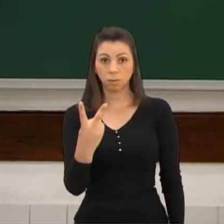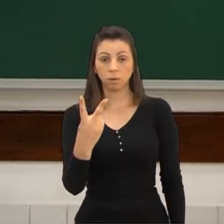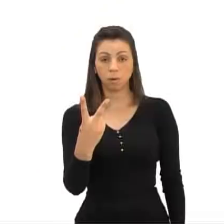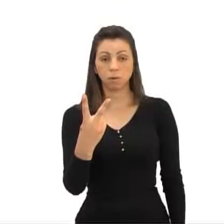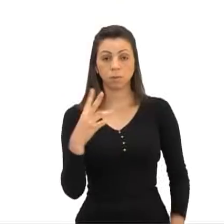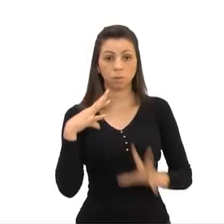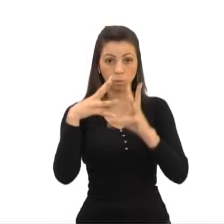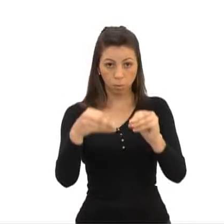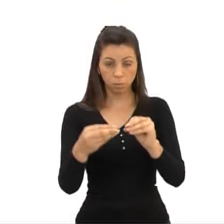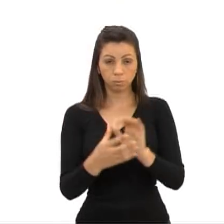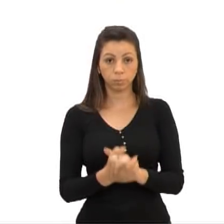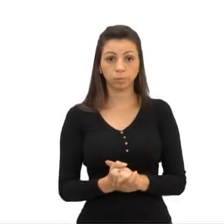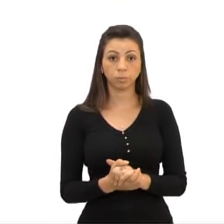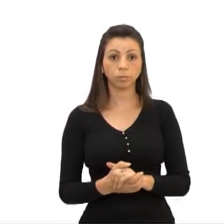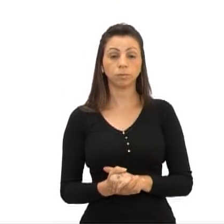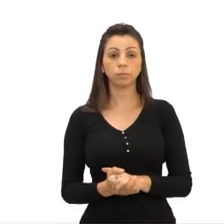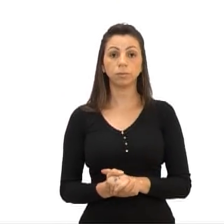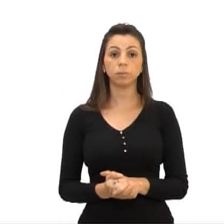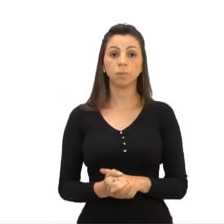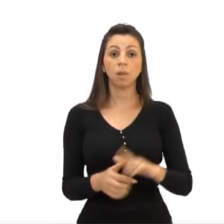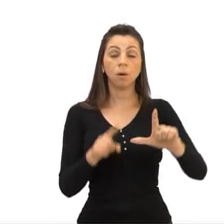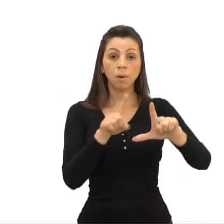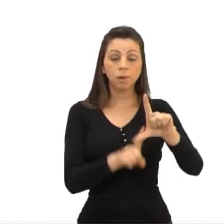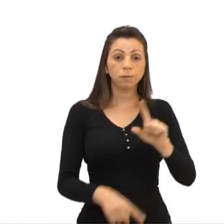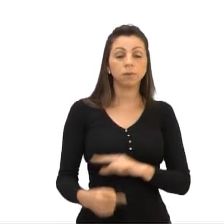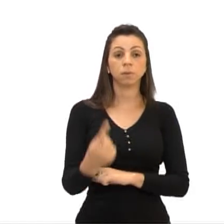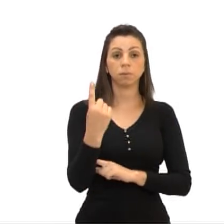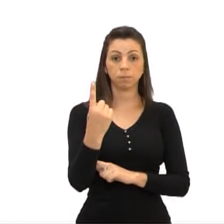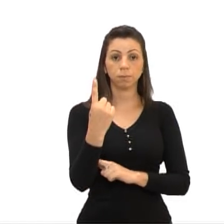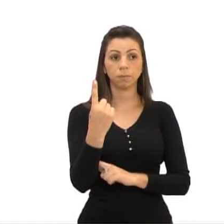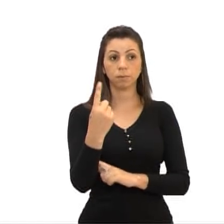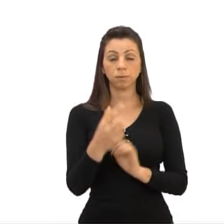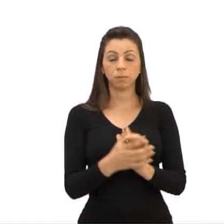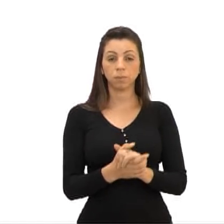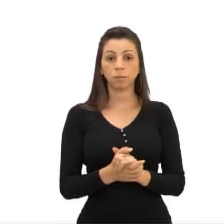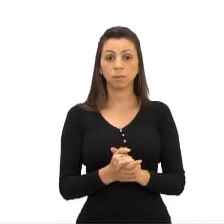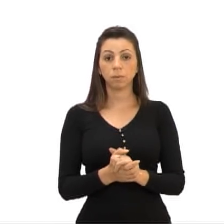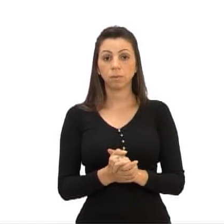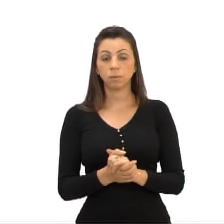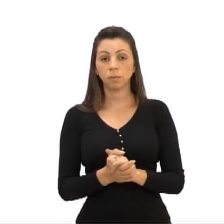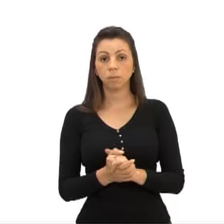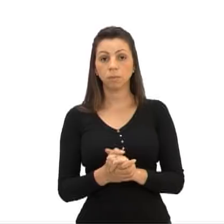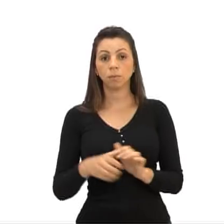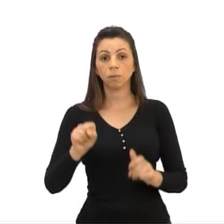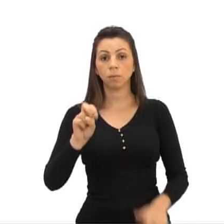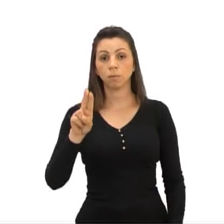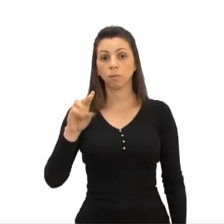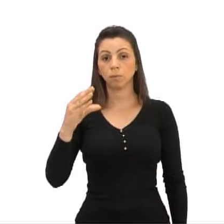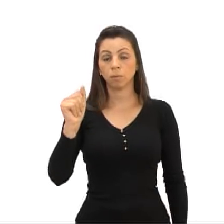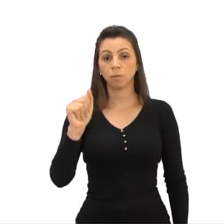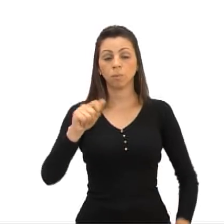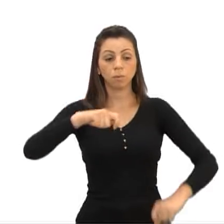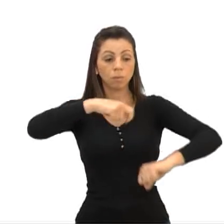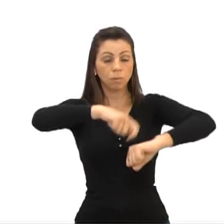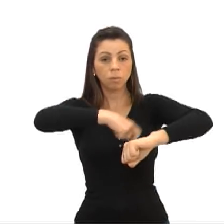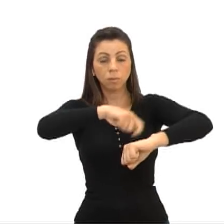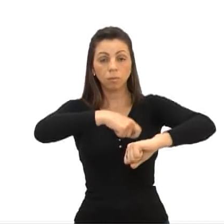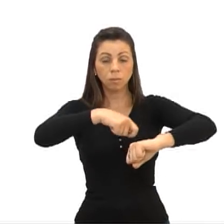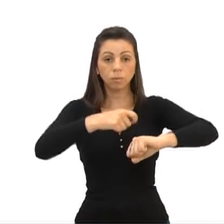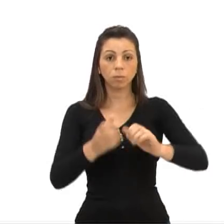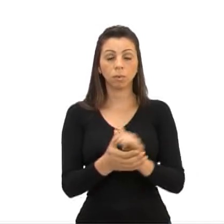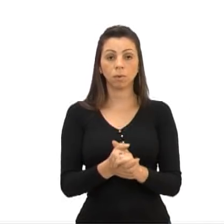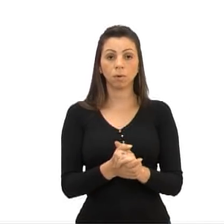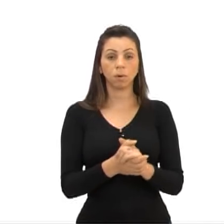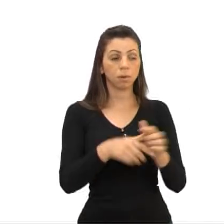Nesse exercício número 1, para fazer um refresco, mistura-se suco concentrado com água, que é a